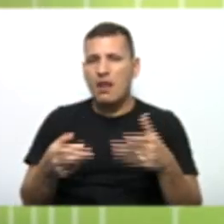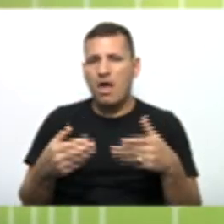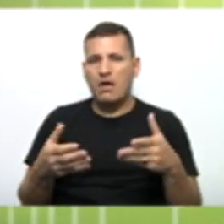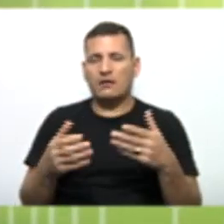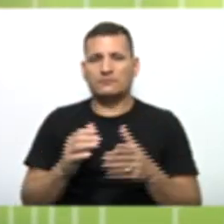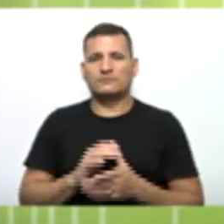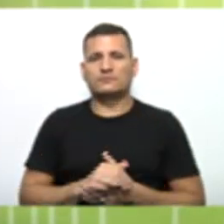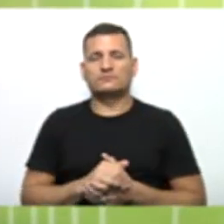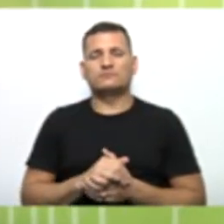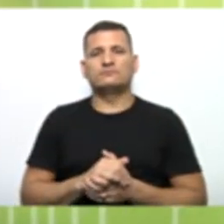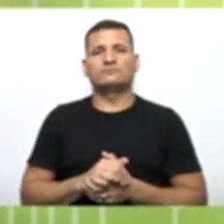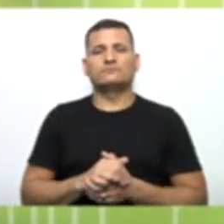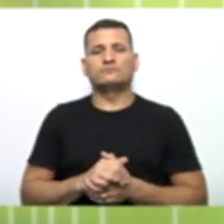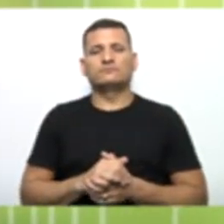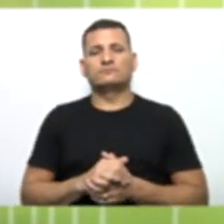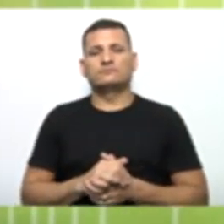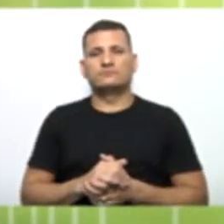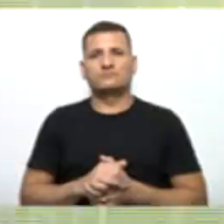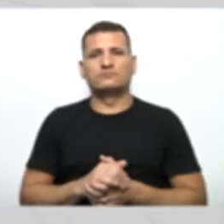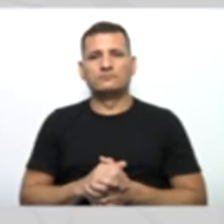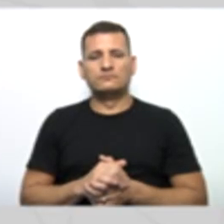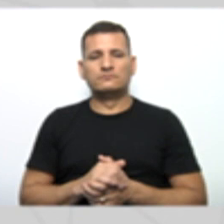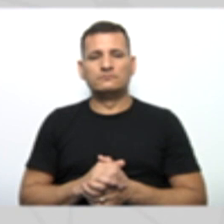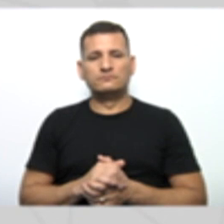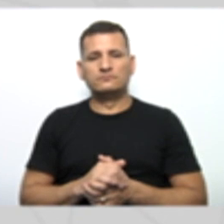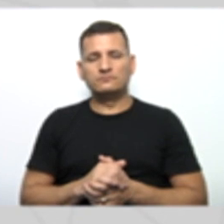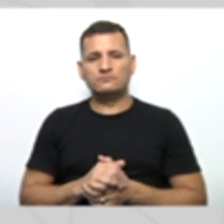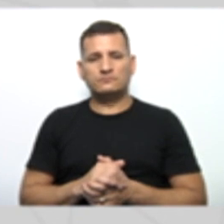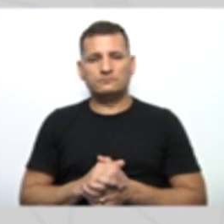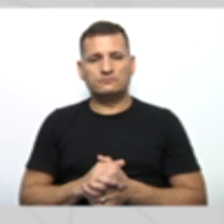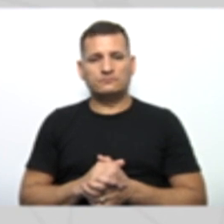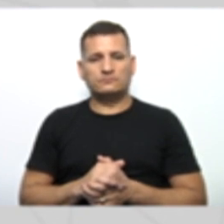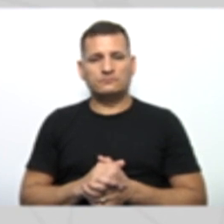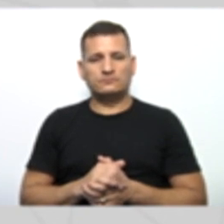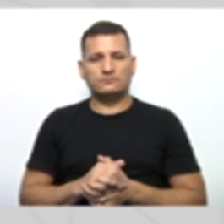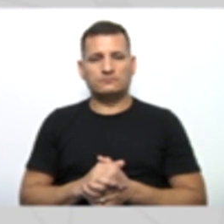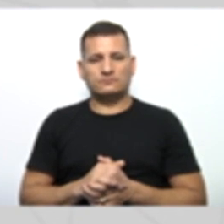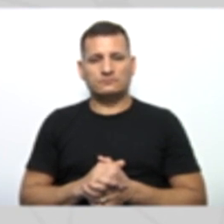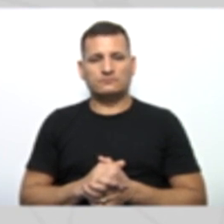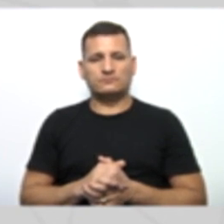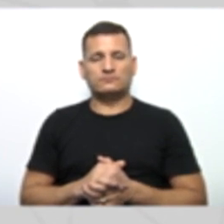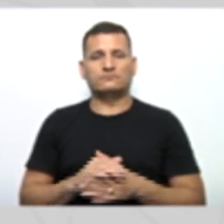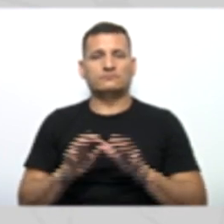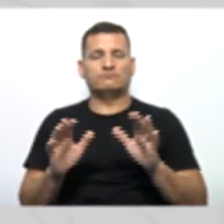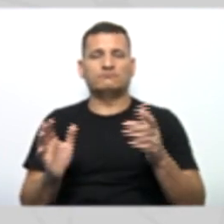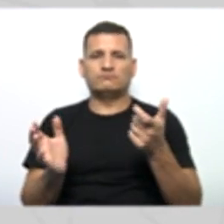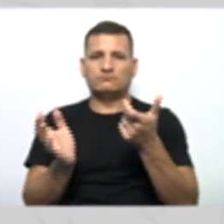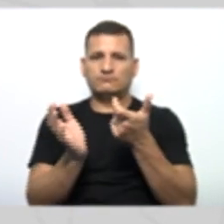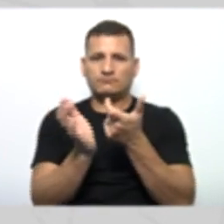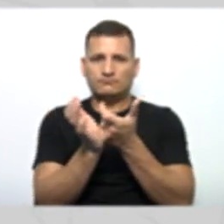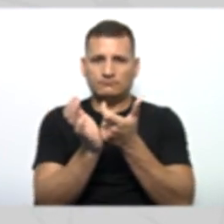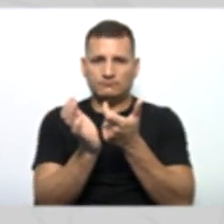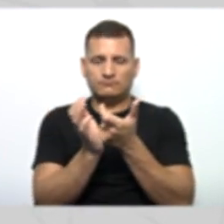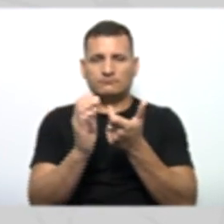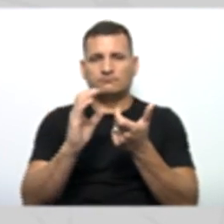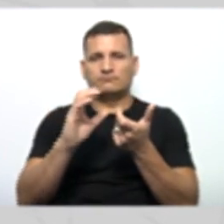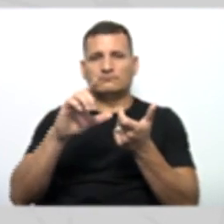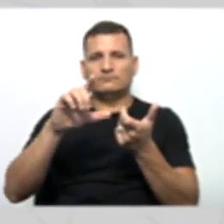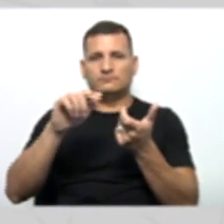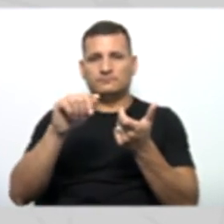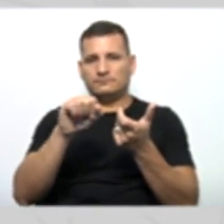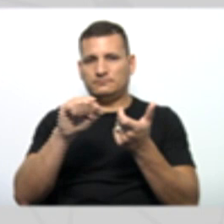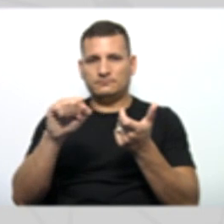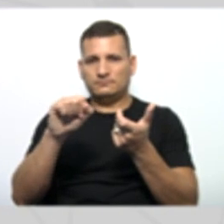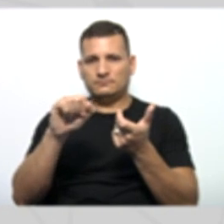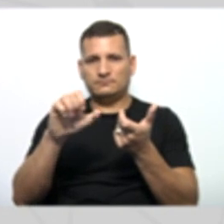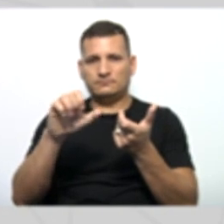isso daí, certo? Continuando aqui, pessoal, ó, eu tenho as classes. Gente, para